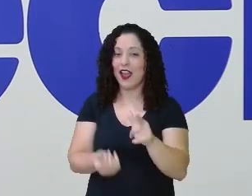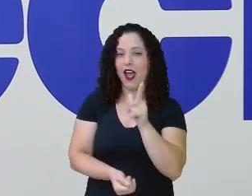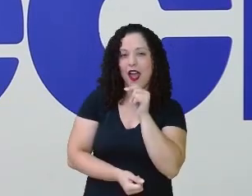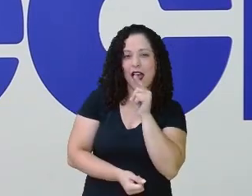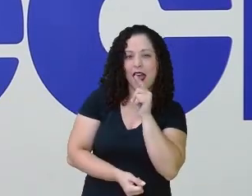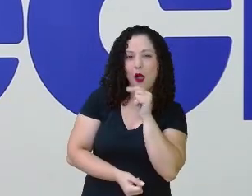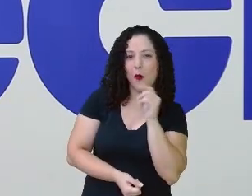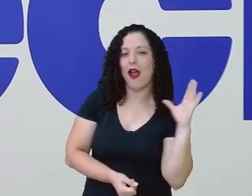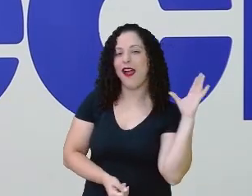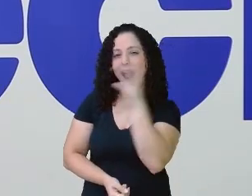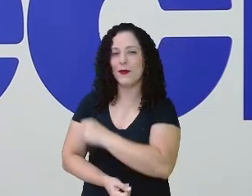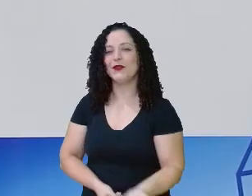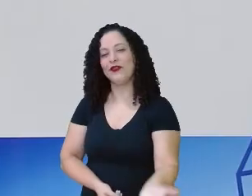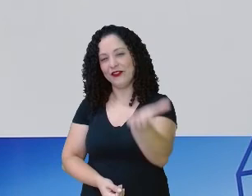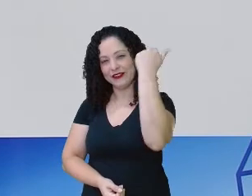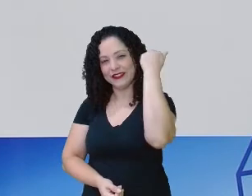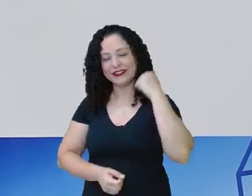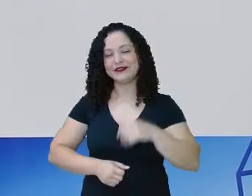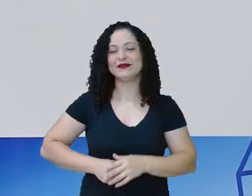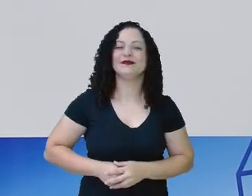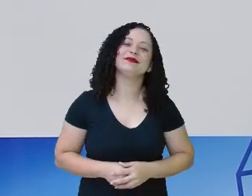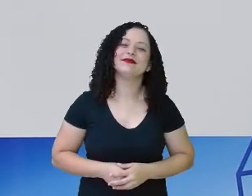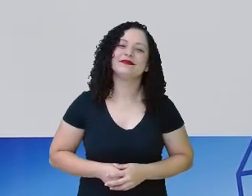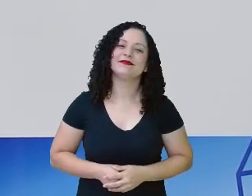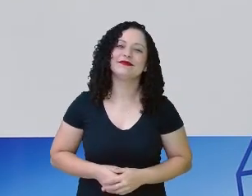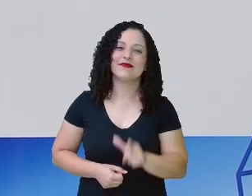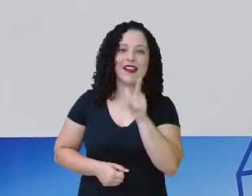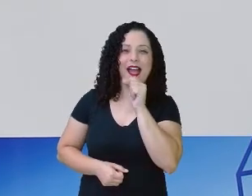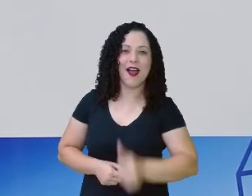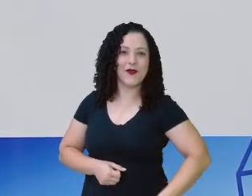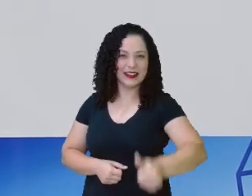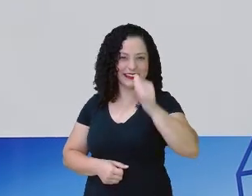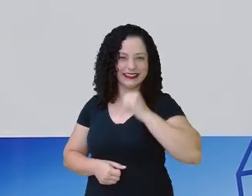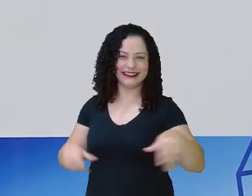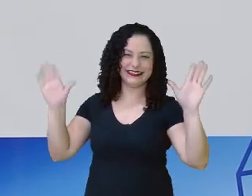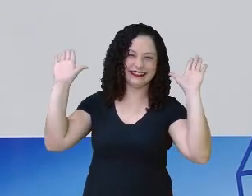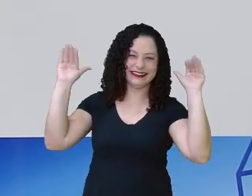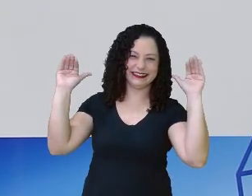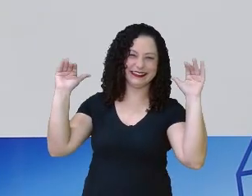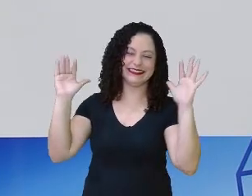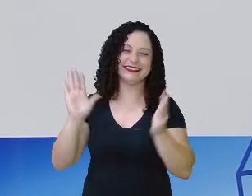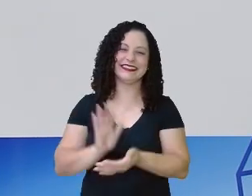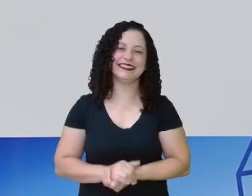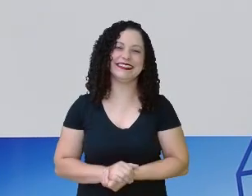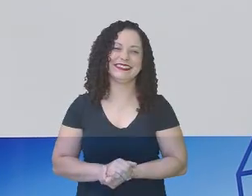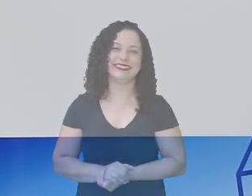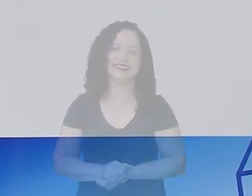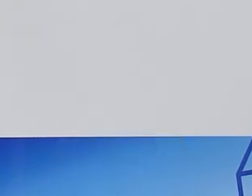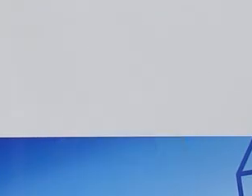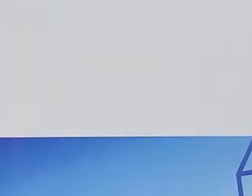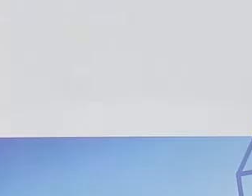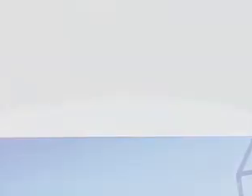água e vamos embora. Vamos embora. Toma uma aguinha e volta daqui a pouco. Até a próxima. Tchau, tchau.